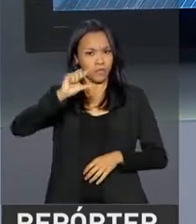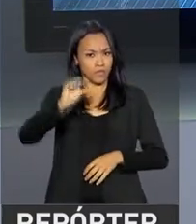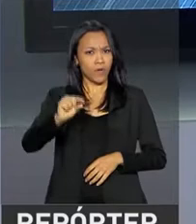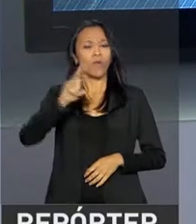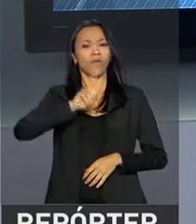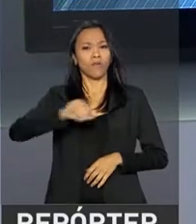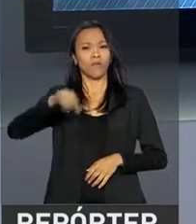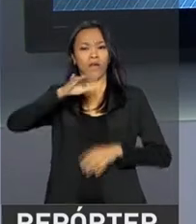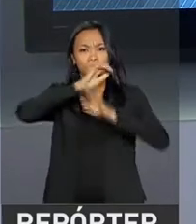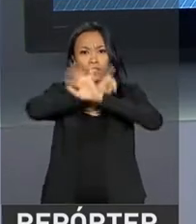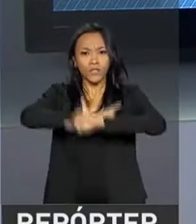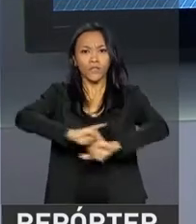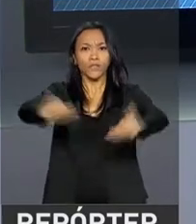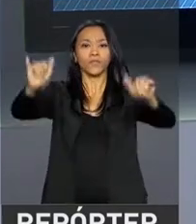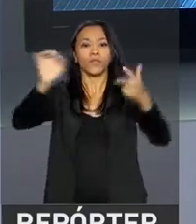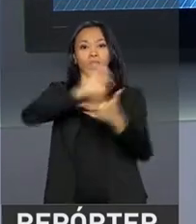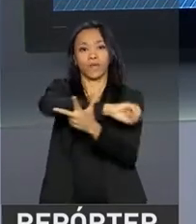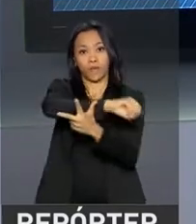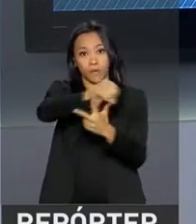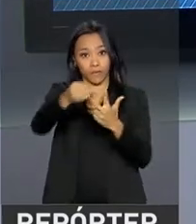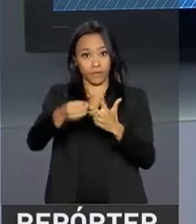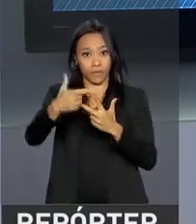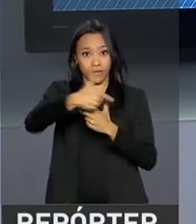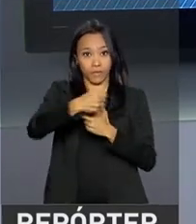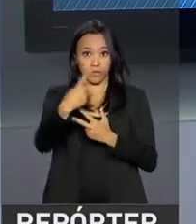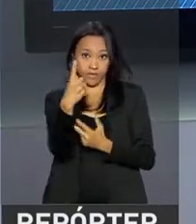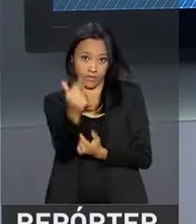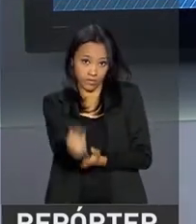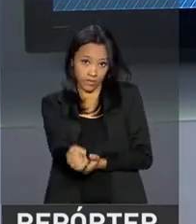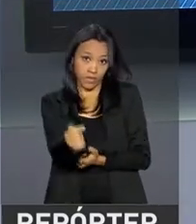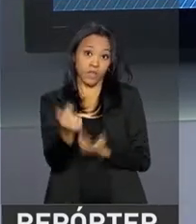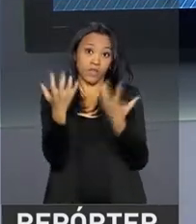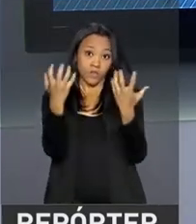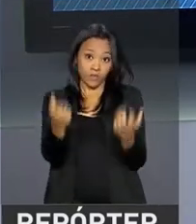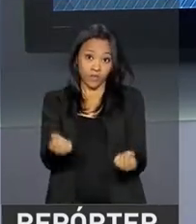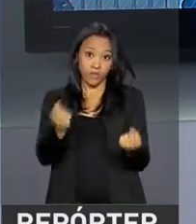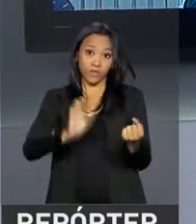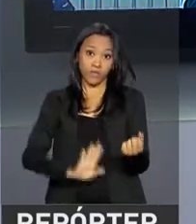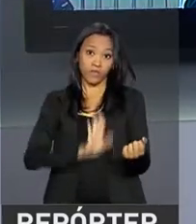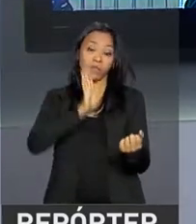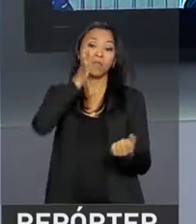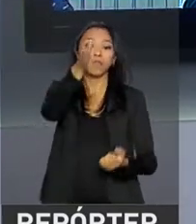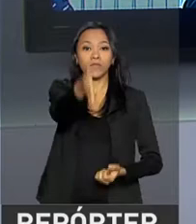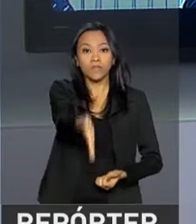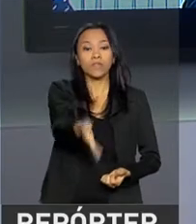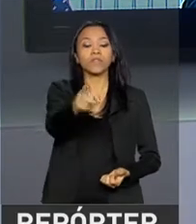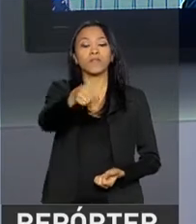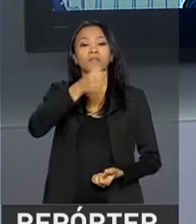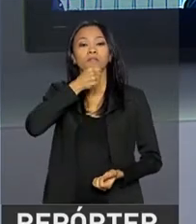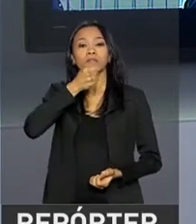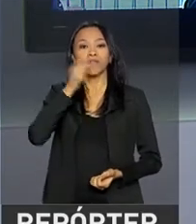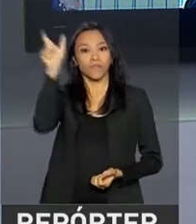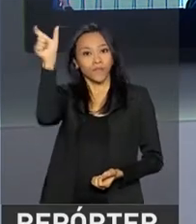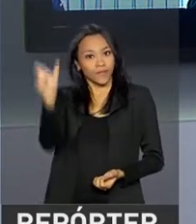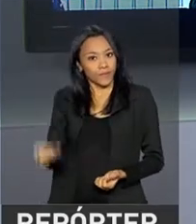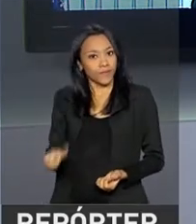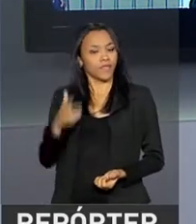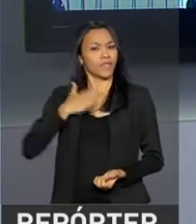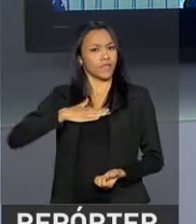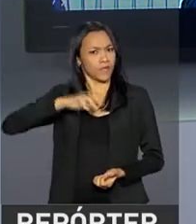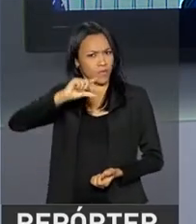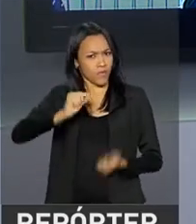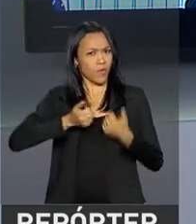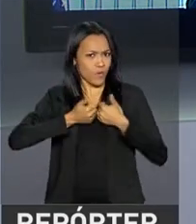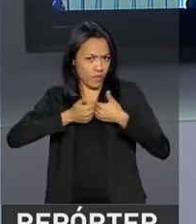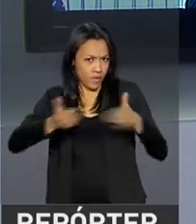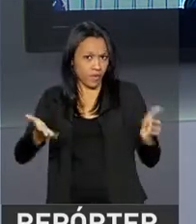Nacional do Ensino Médio, o Enem 2017. E a gente vai direto ao MEC conversar com o Ney Pereira, que acompanha essa divulgação. Daqui a pouquinho começa a